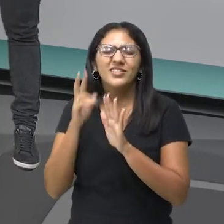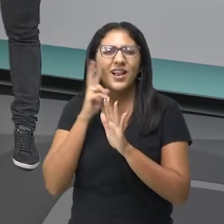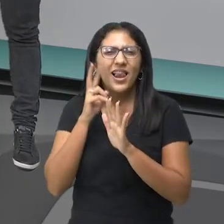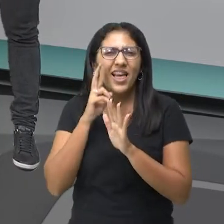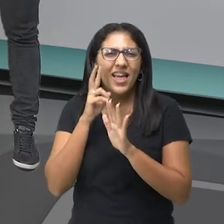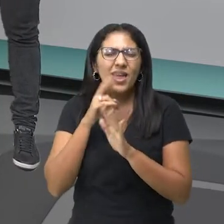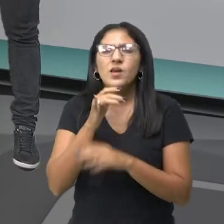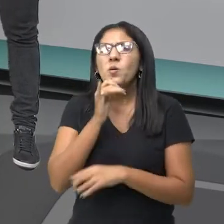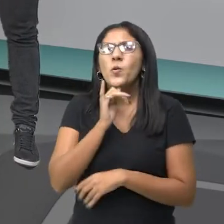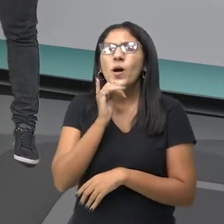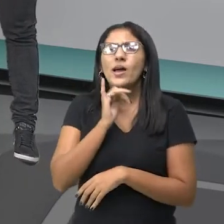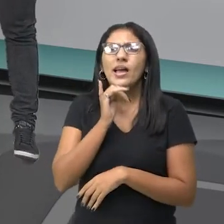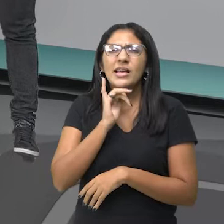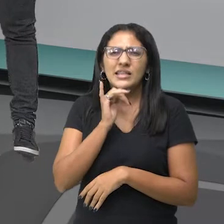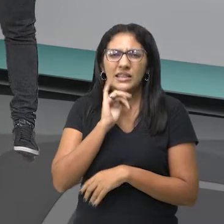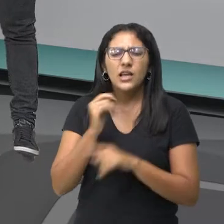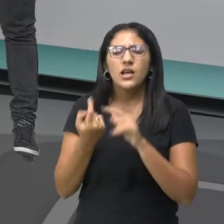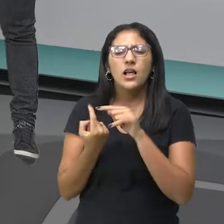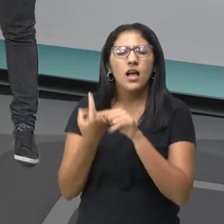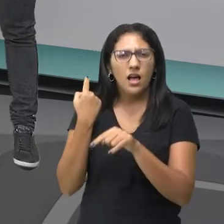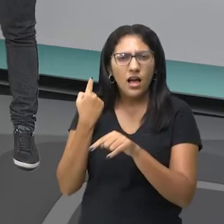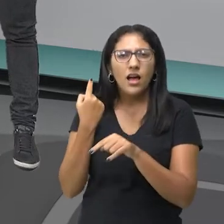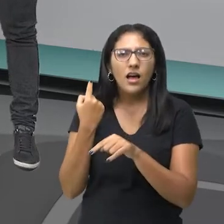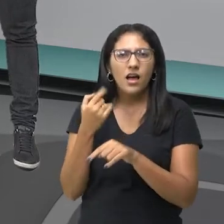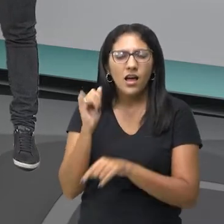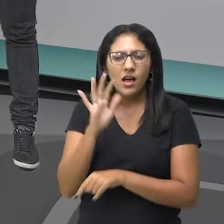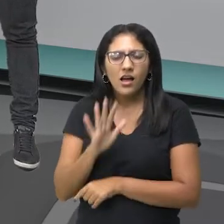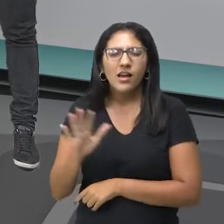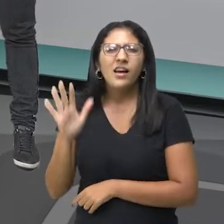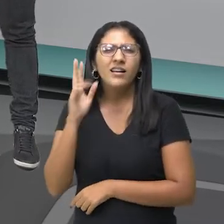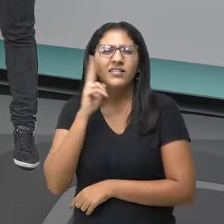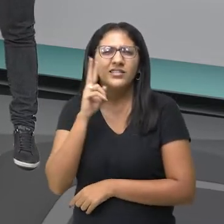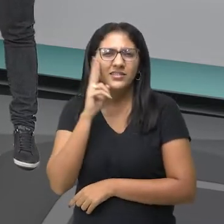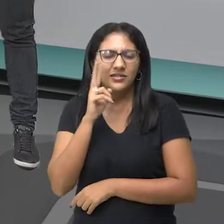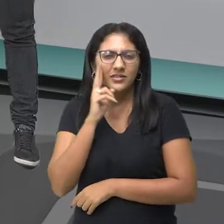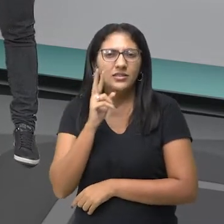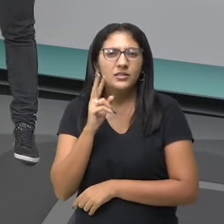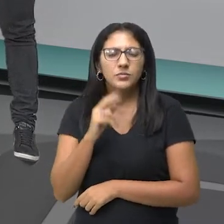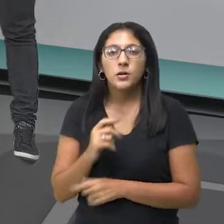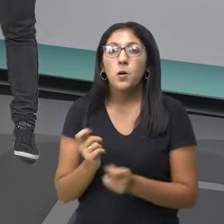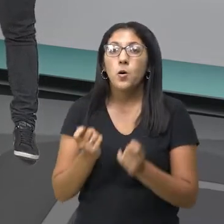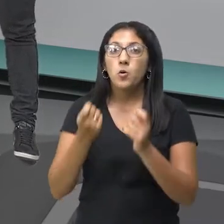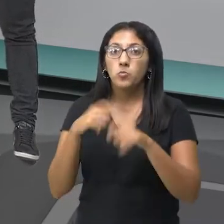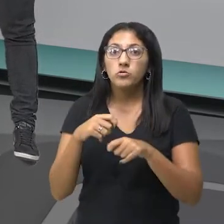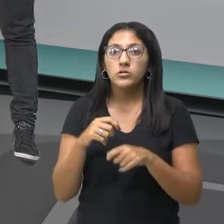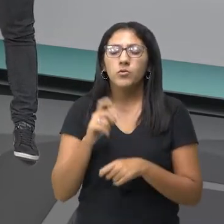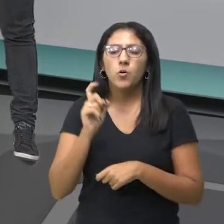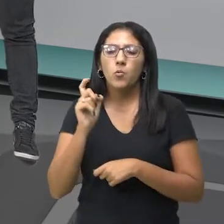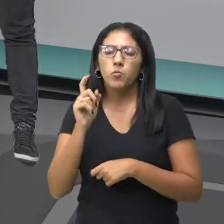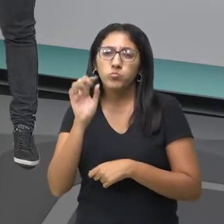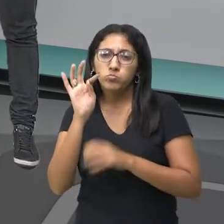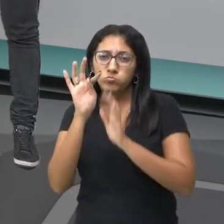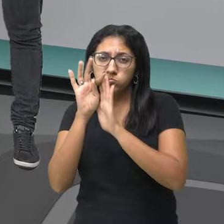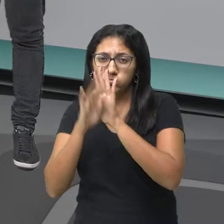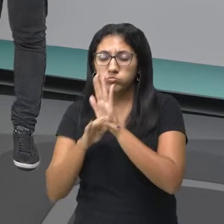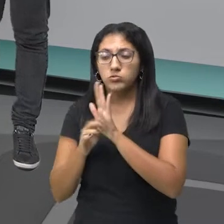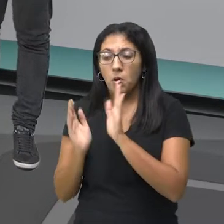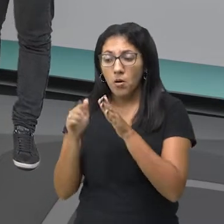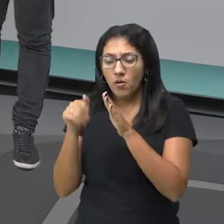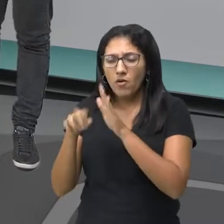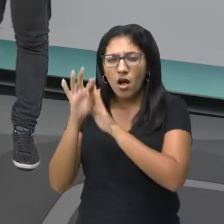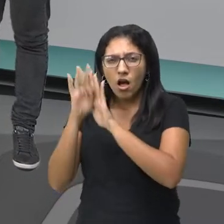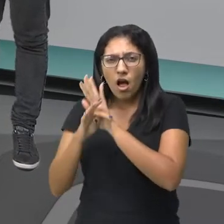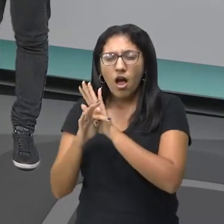no modelo que nós analisamos no nosso alfa, na nossa animação, eu podia sair de um texto, em vez de eu sair